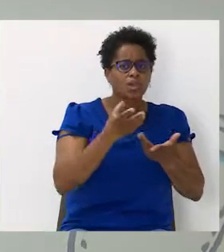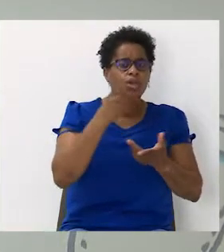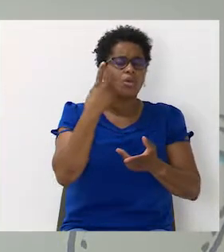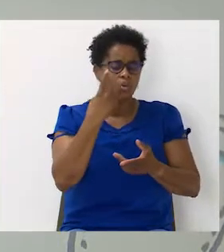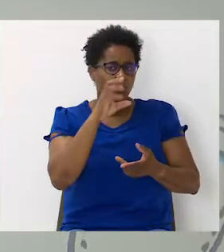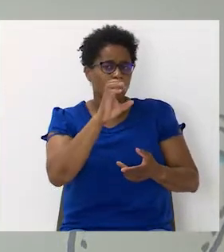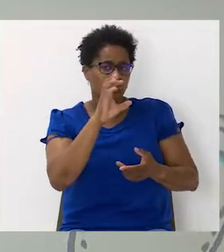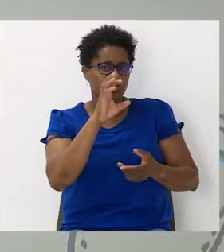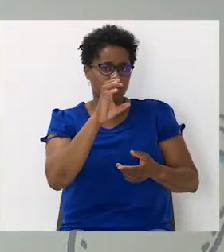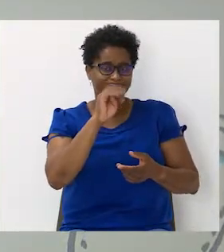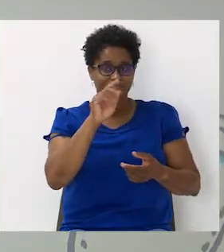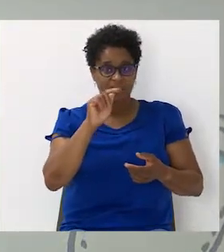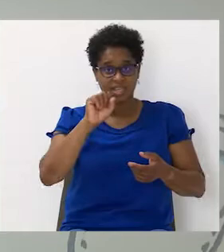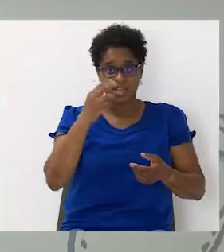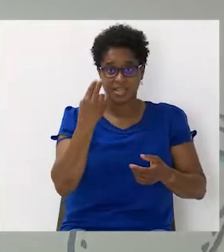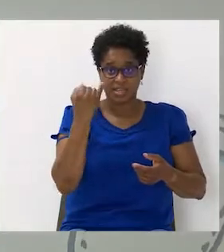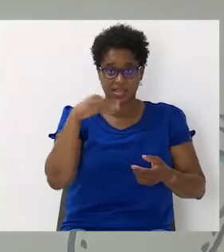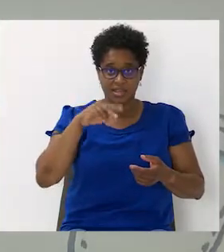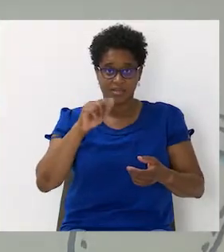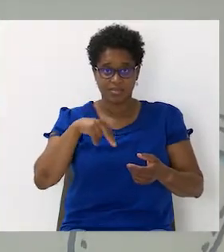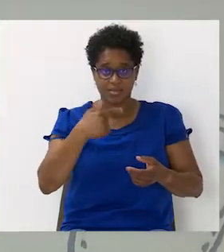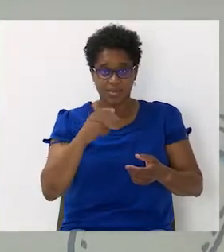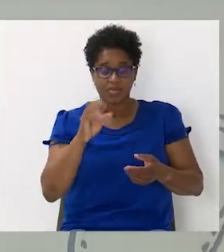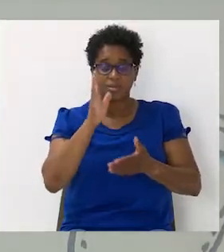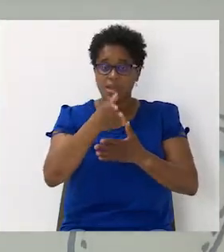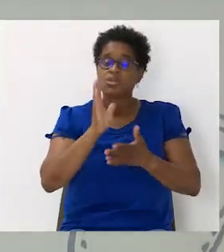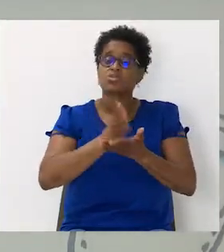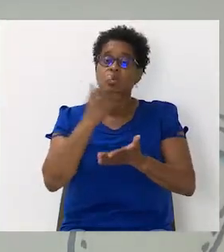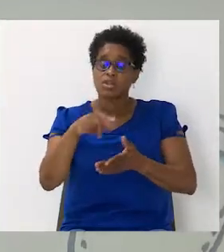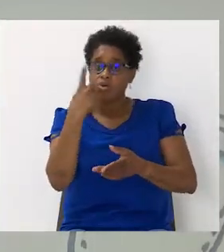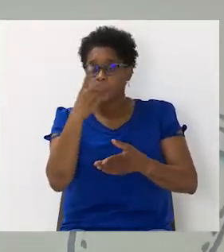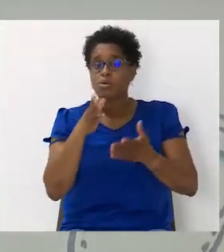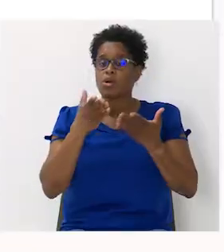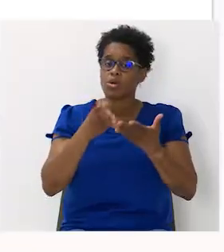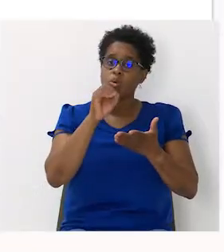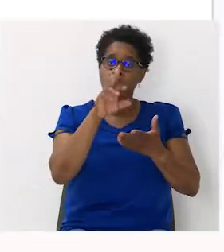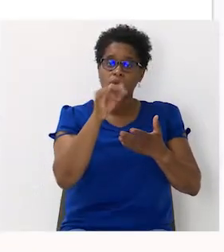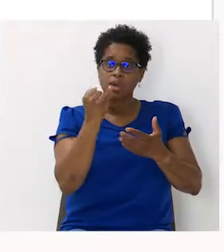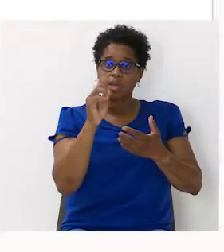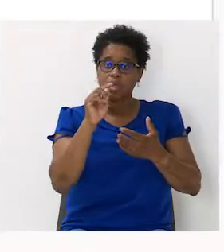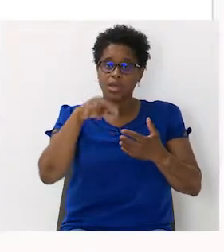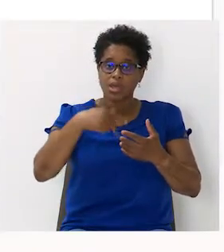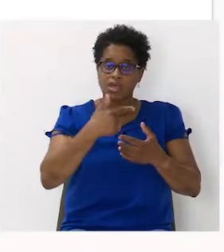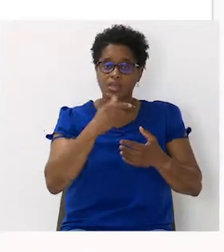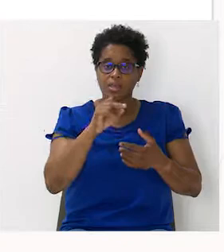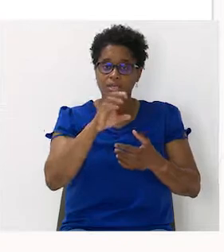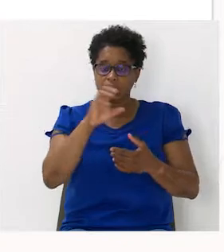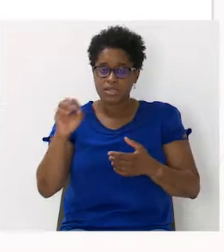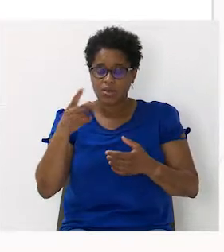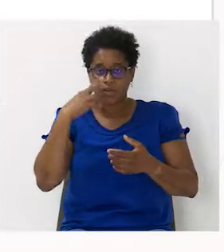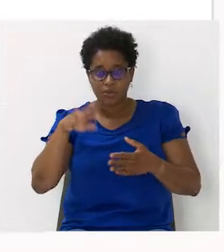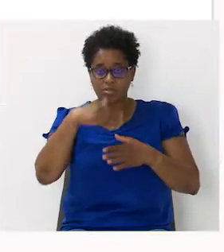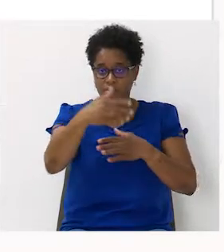orientação. Ok? Vamos ver mais à frente a partir de um exemplo. Um vetor se caracteriza